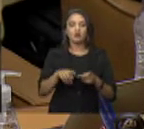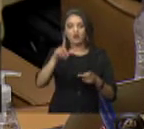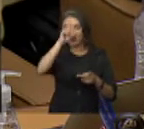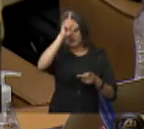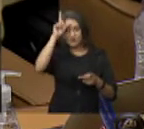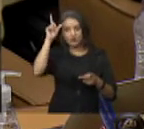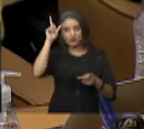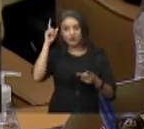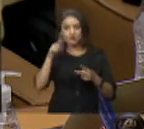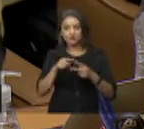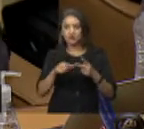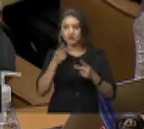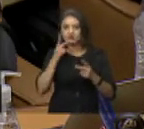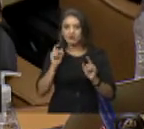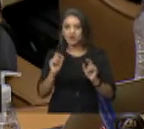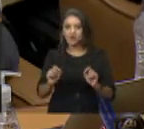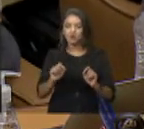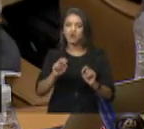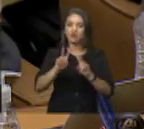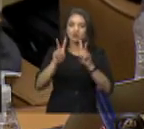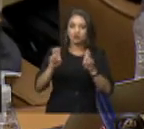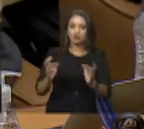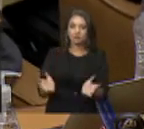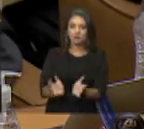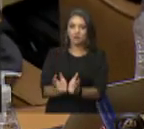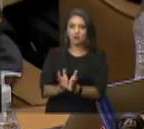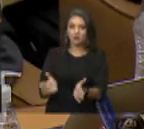Lewandowski quanto à questão de hipossuficiência